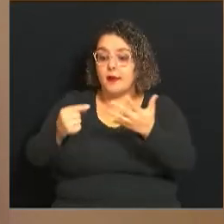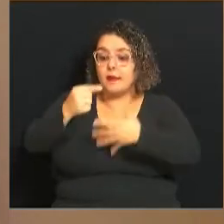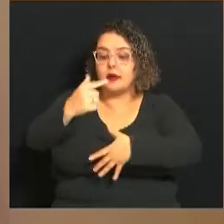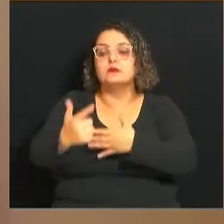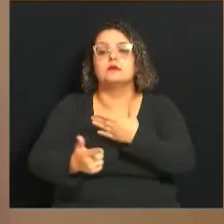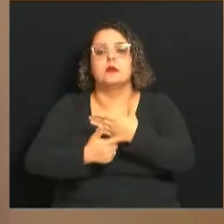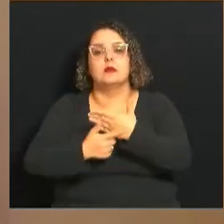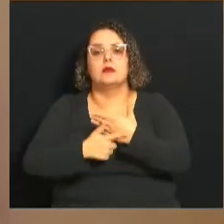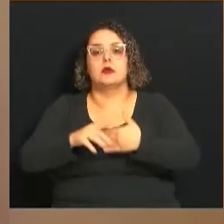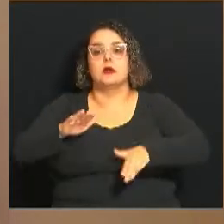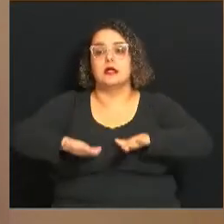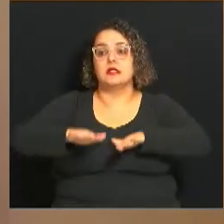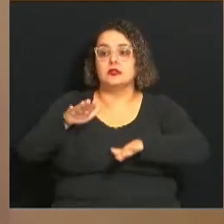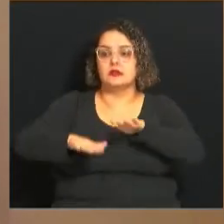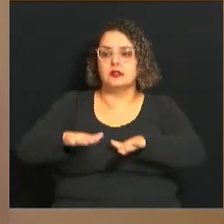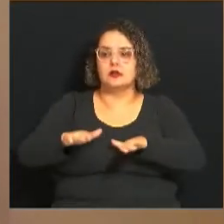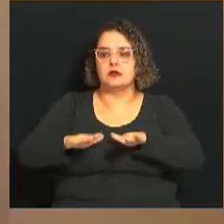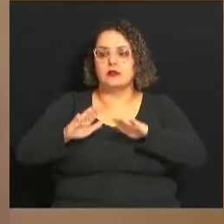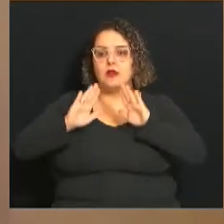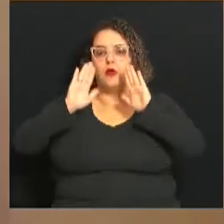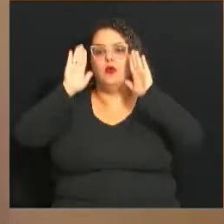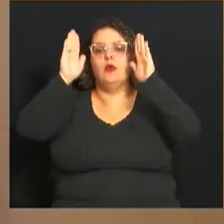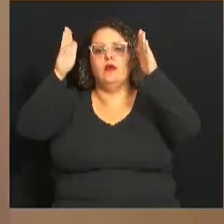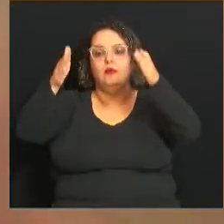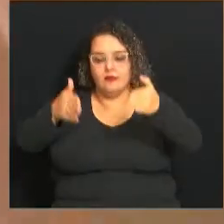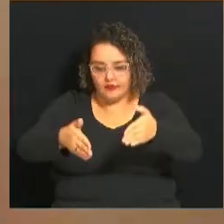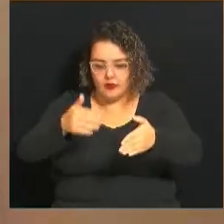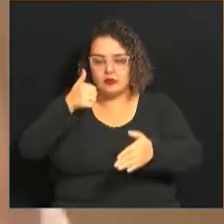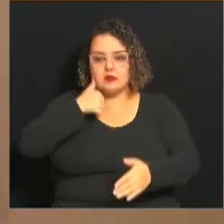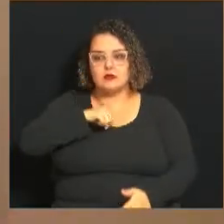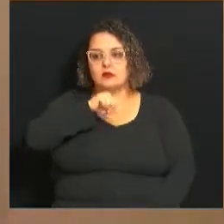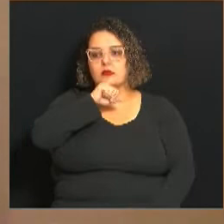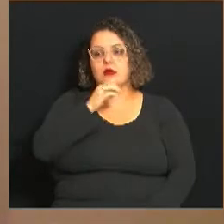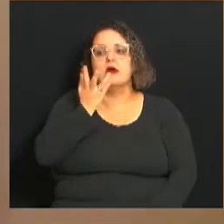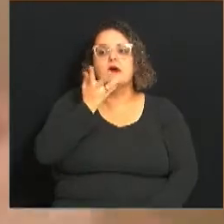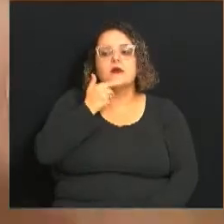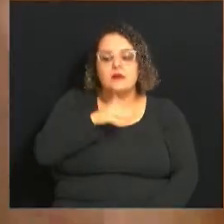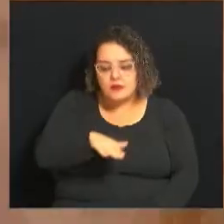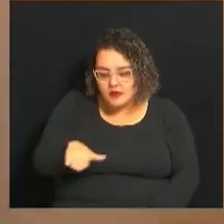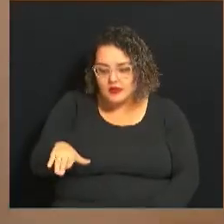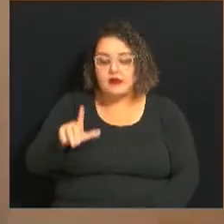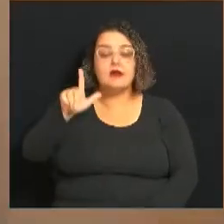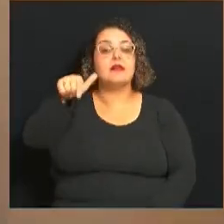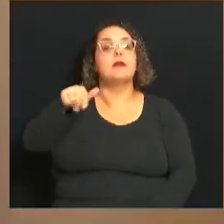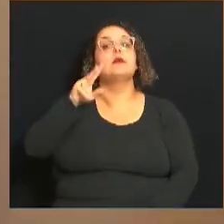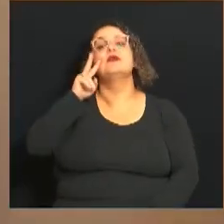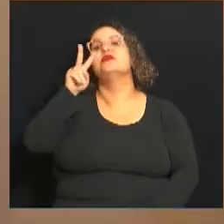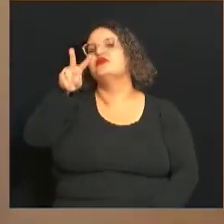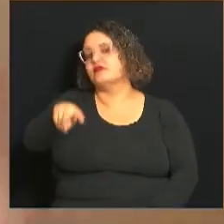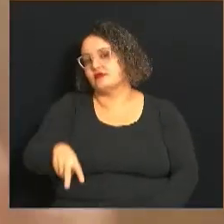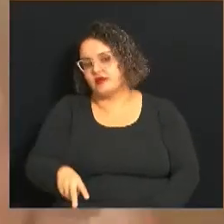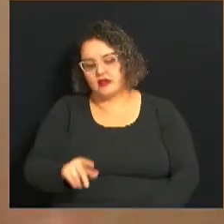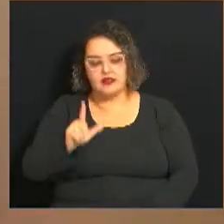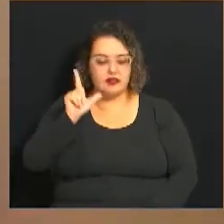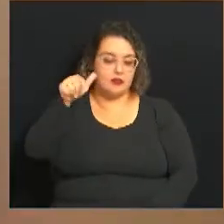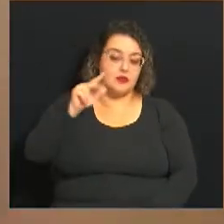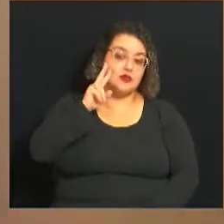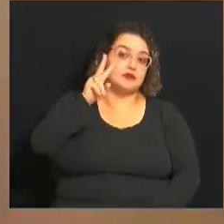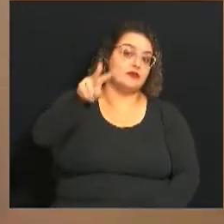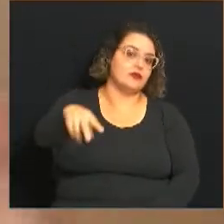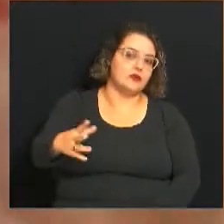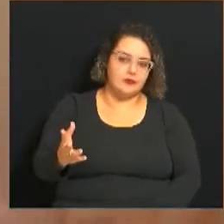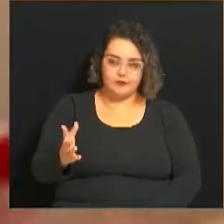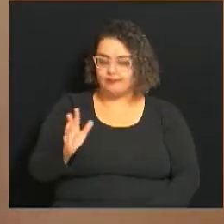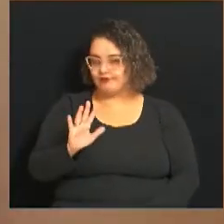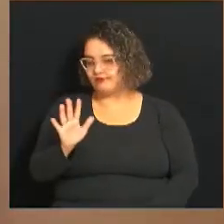muitas vezes o foco dessa mãe, é pequenininho, depois a gente vê. Né? Depois a gente vê. E nesse